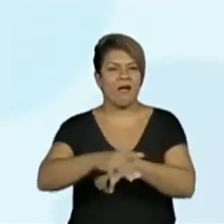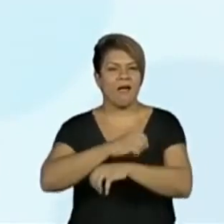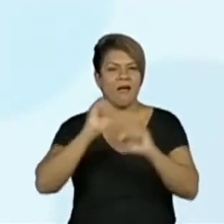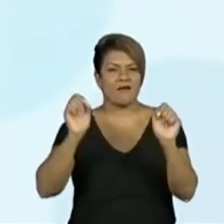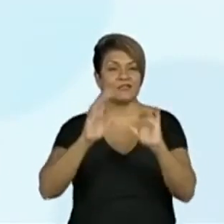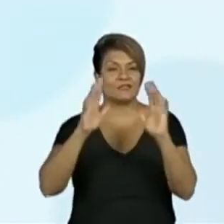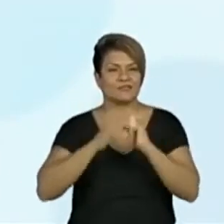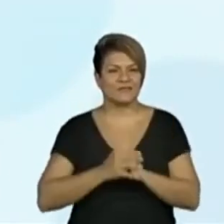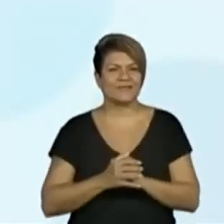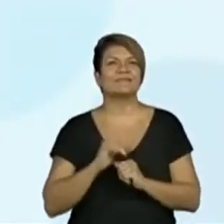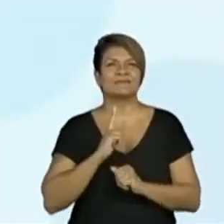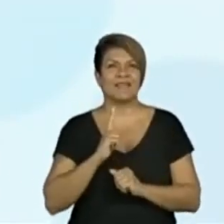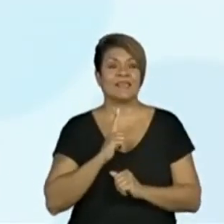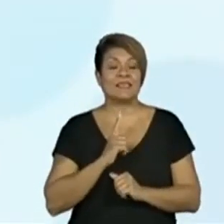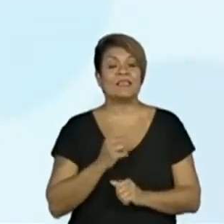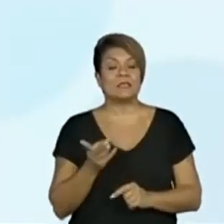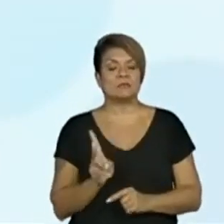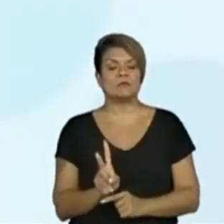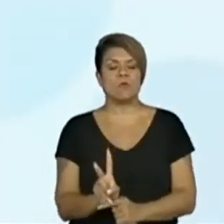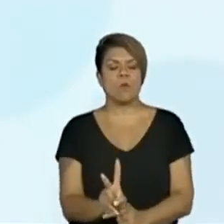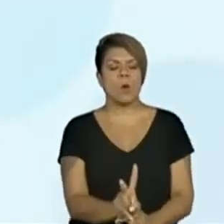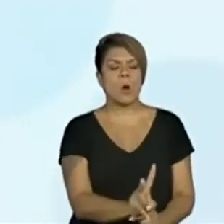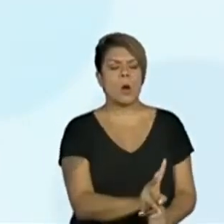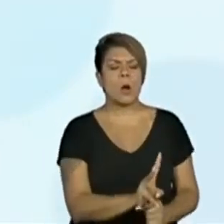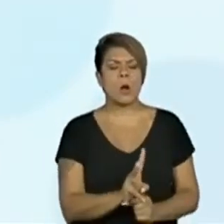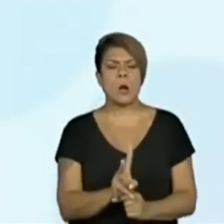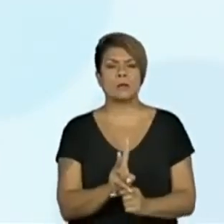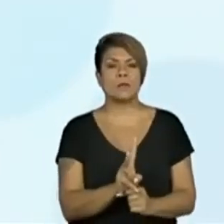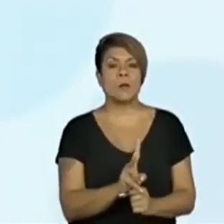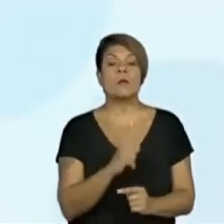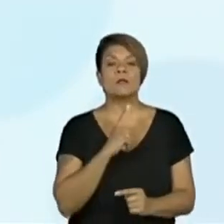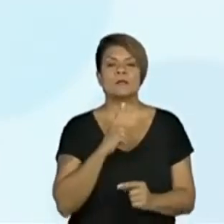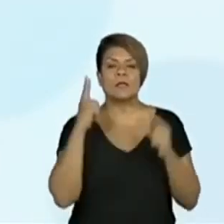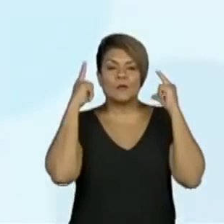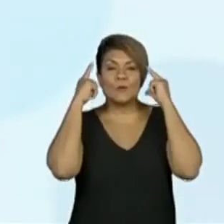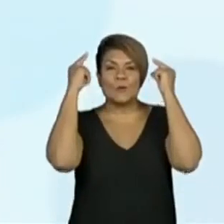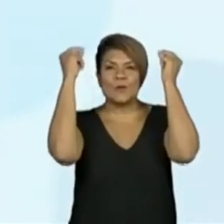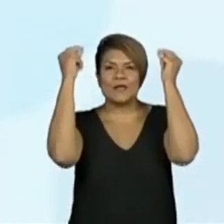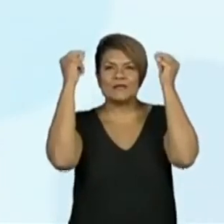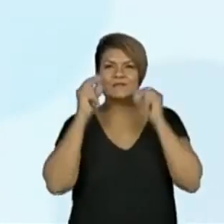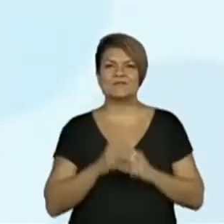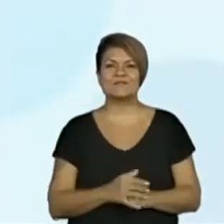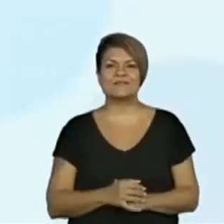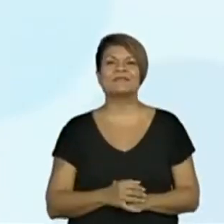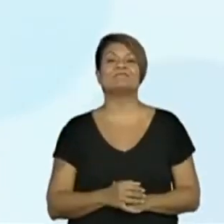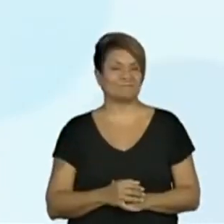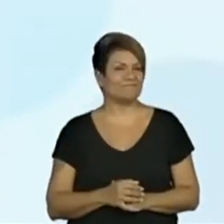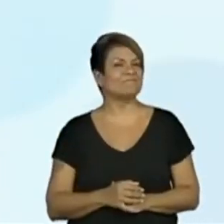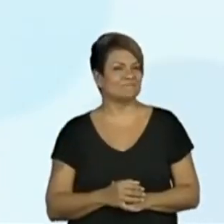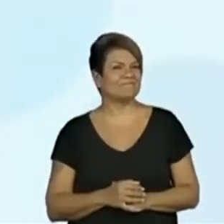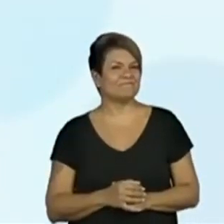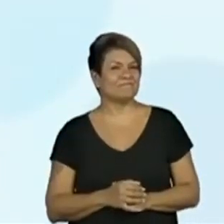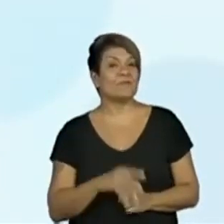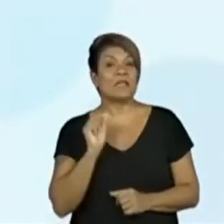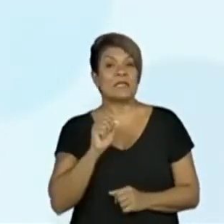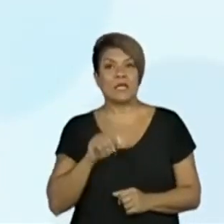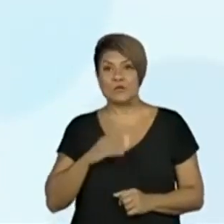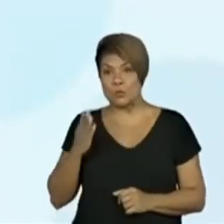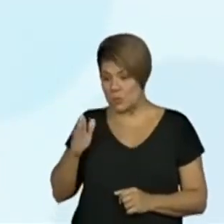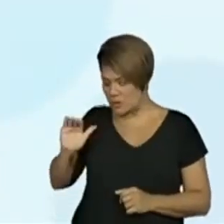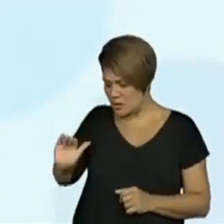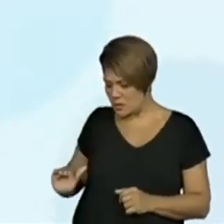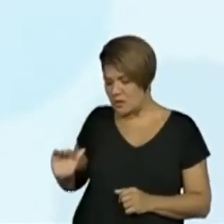guardião junto com os duendes. Ah, professora. Então deixa eu ver se eu entendi. Quem está do lado ali na